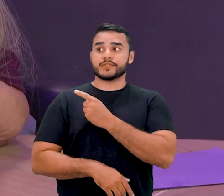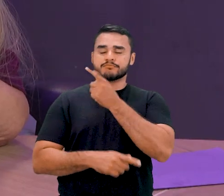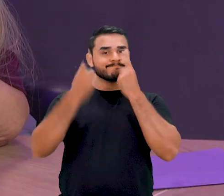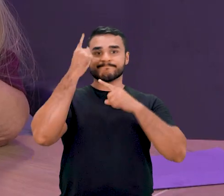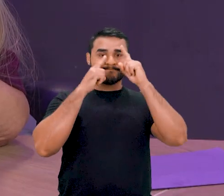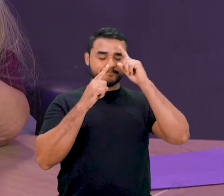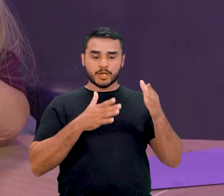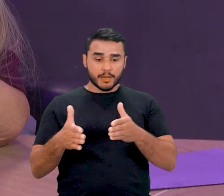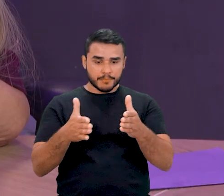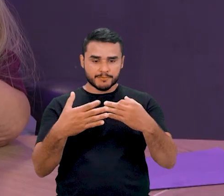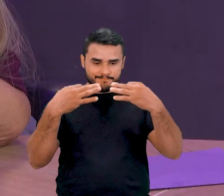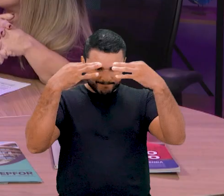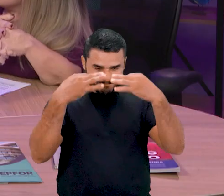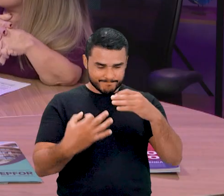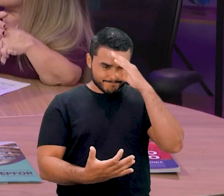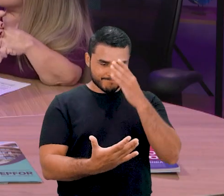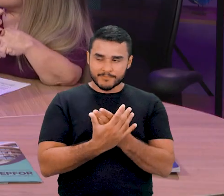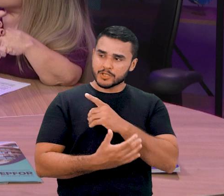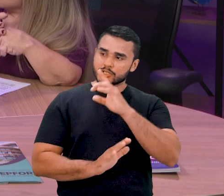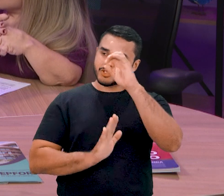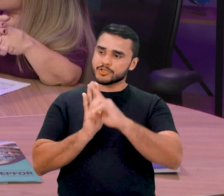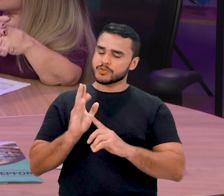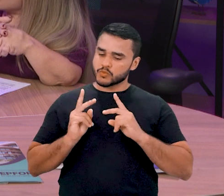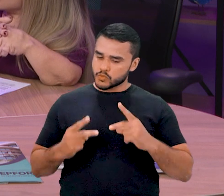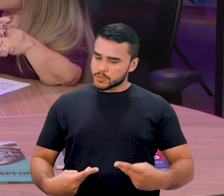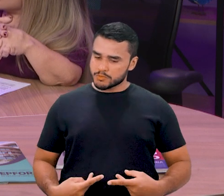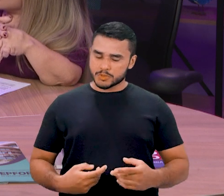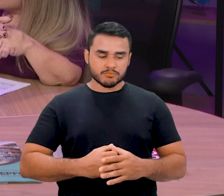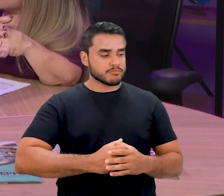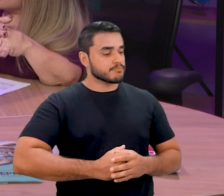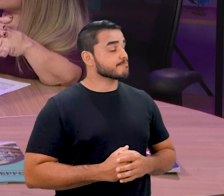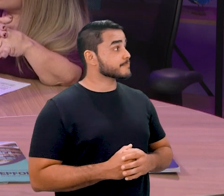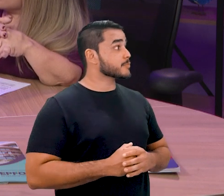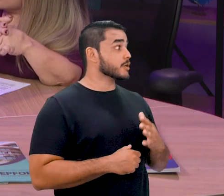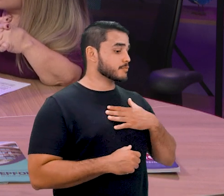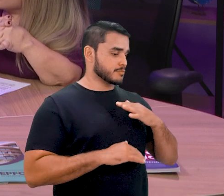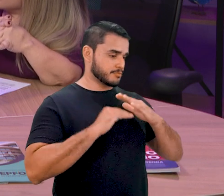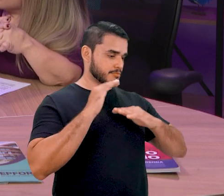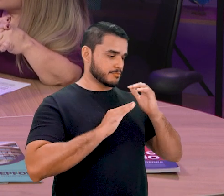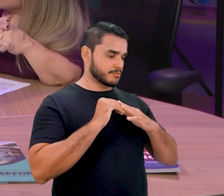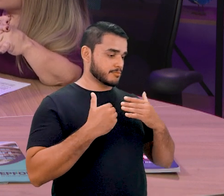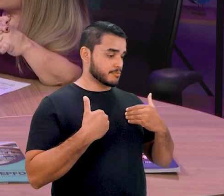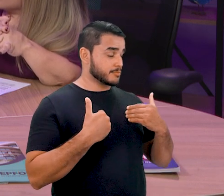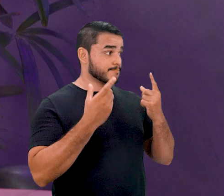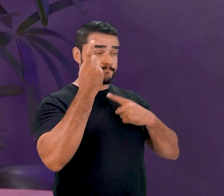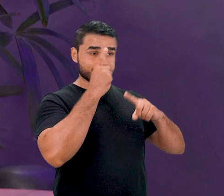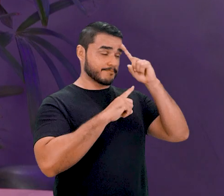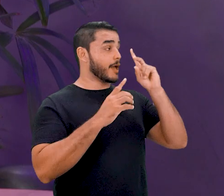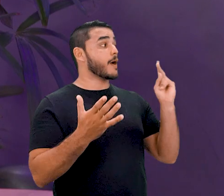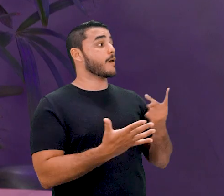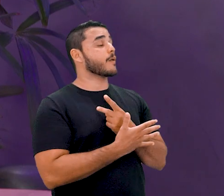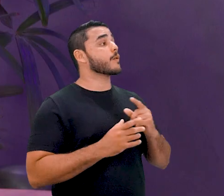profissional, mas essa parte dos direitos humanos. Bom, profissionalmente a minha virada de chave foi